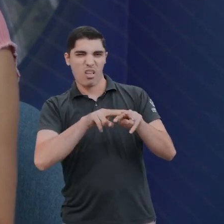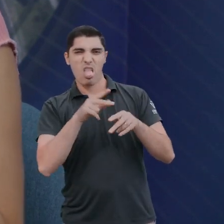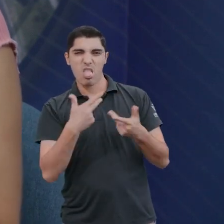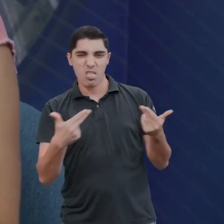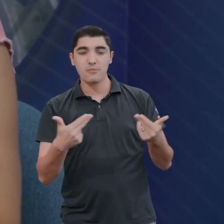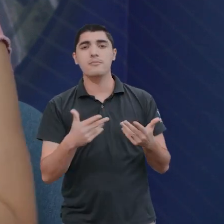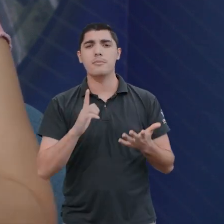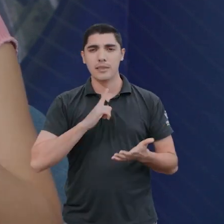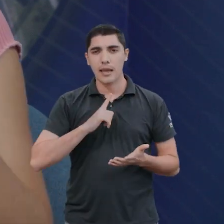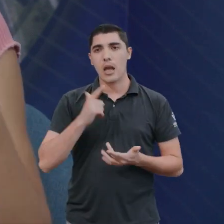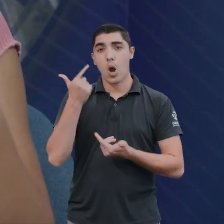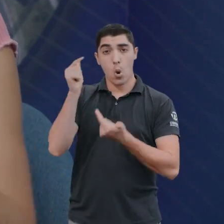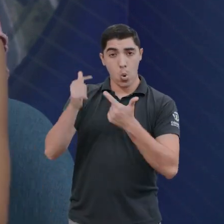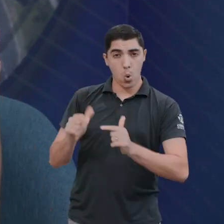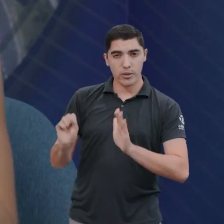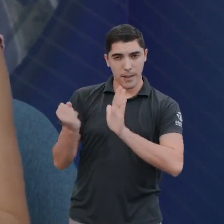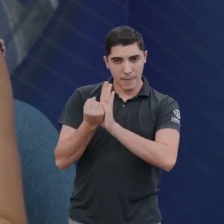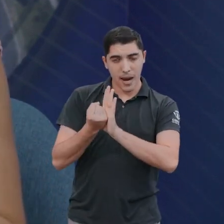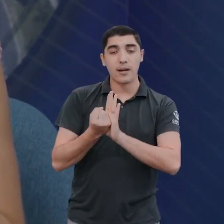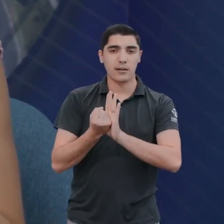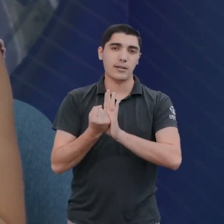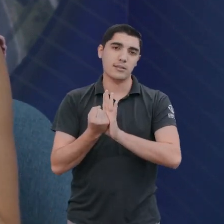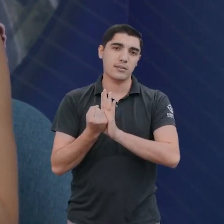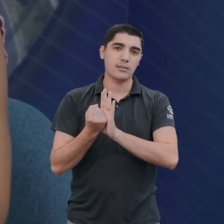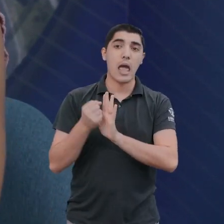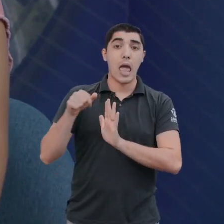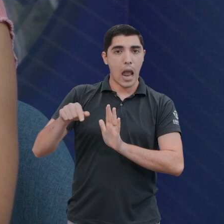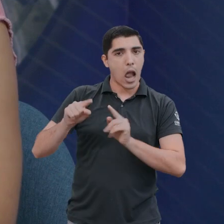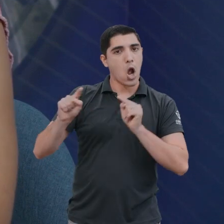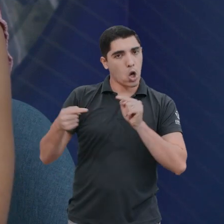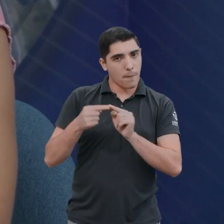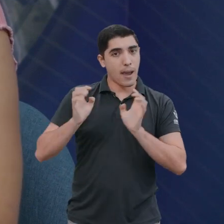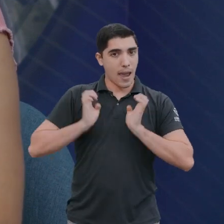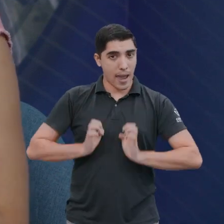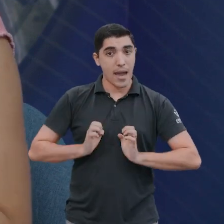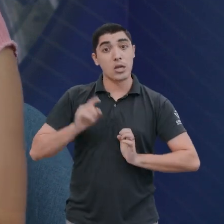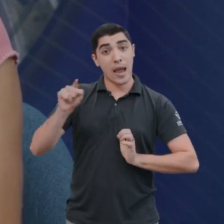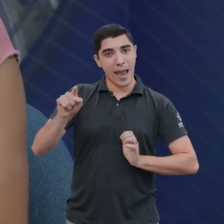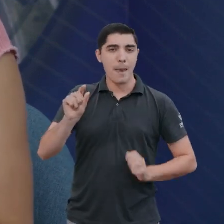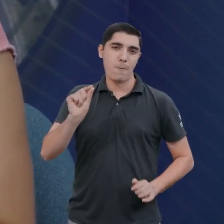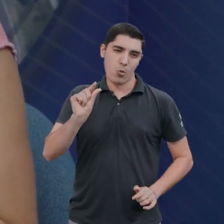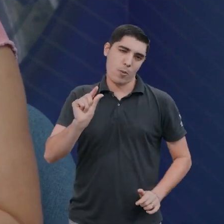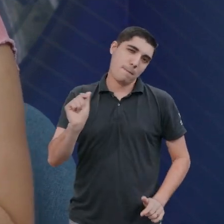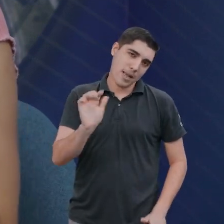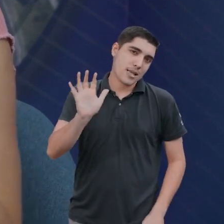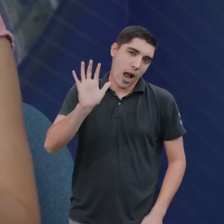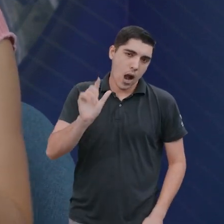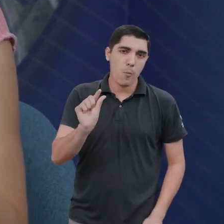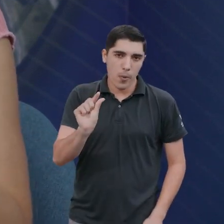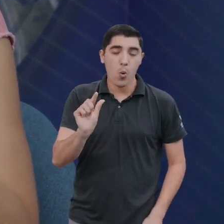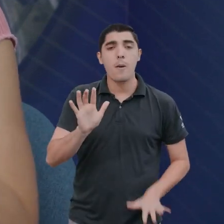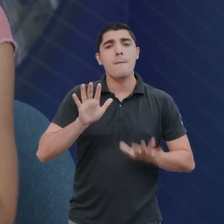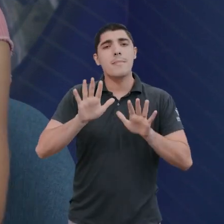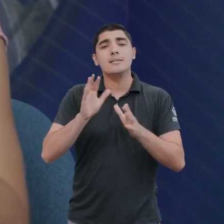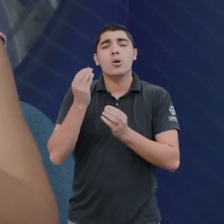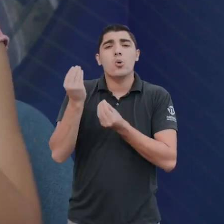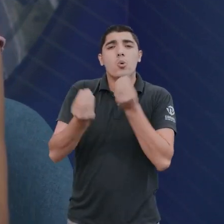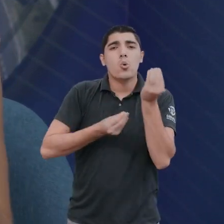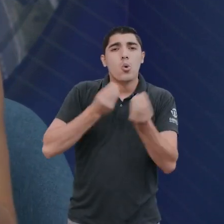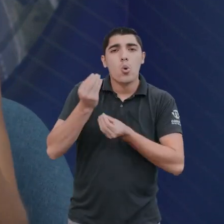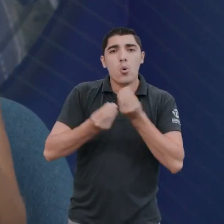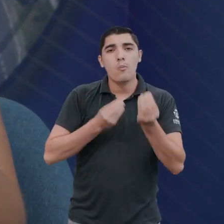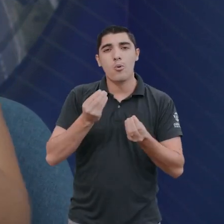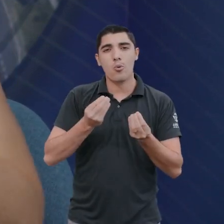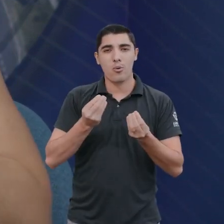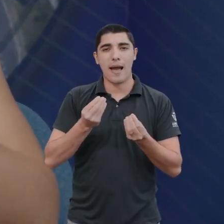muitas marcas que têm um processo mais ético, o custo-benefício é um pouco mais alto. Como que a gente dribla,